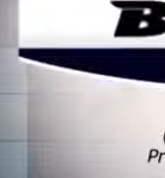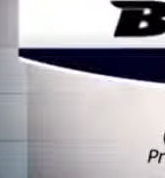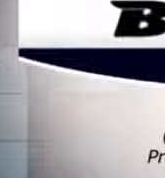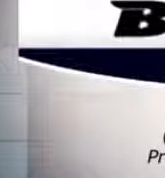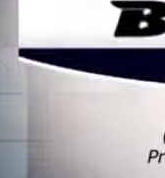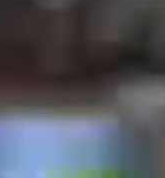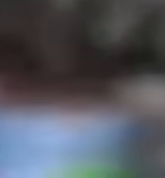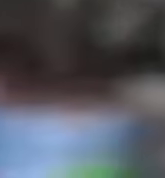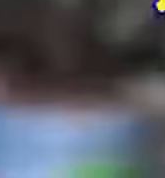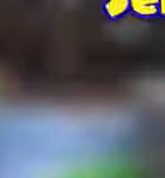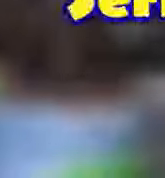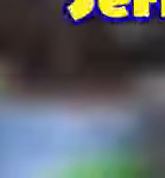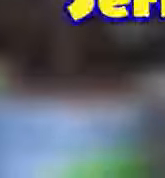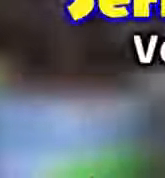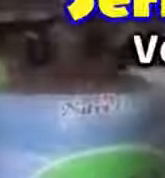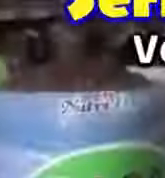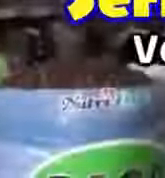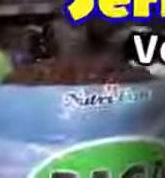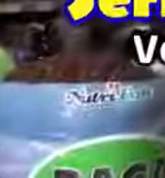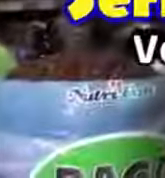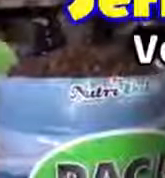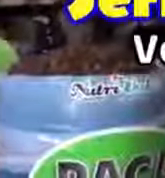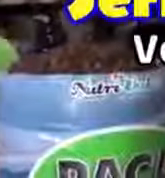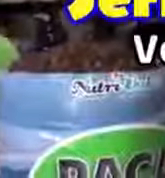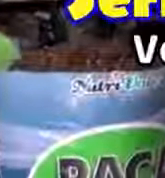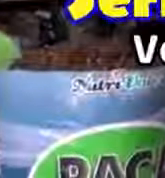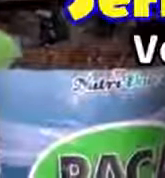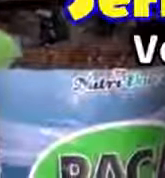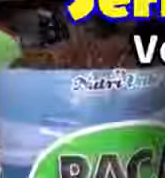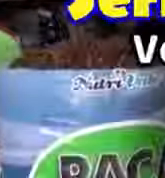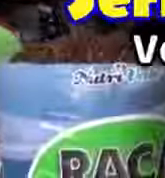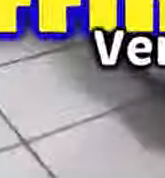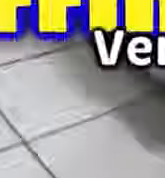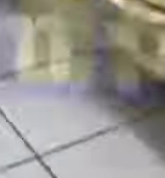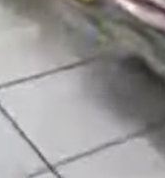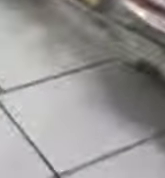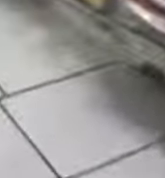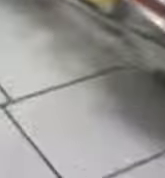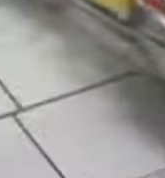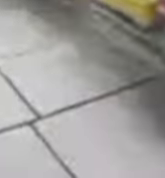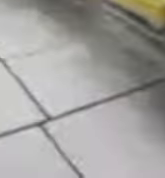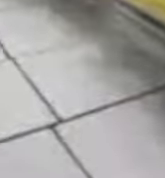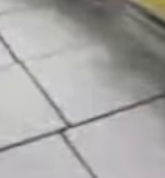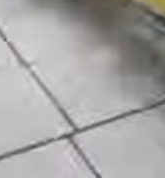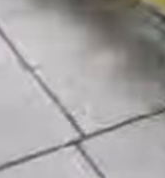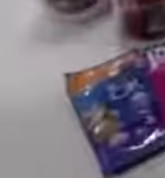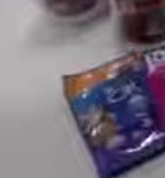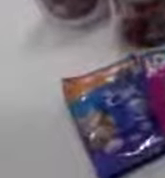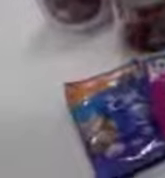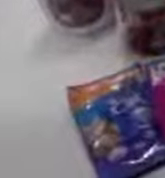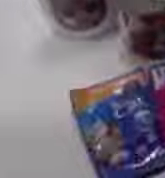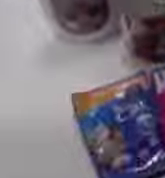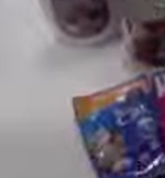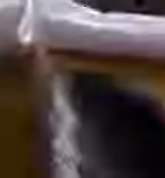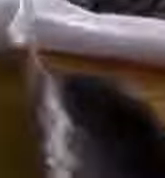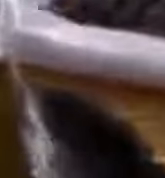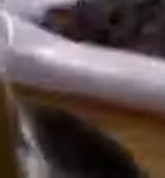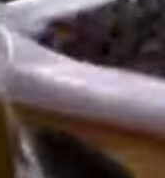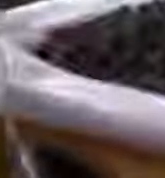Vista. Serrinha e Filhos. Vem pra Serrinha, aqui você vai encontrar sacolas de vários tamanhos, rações para